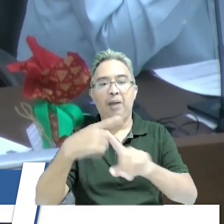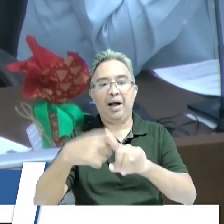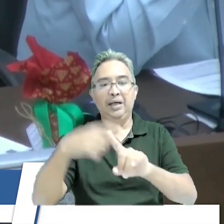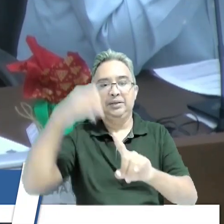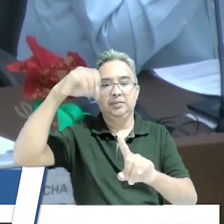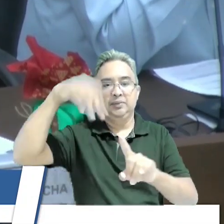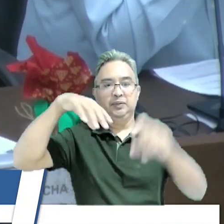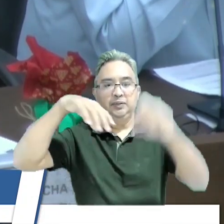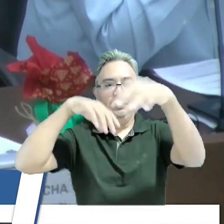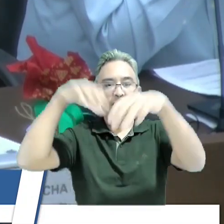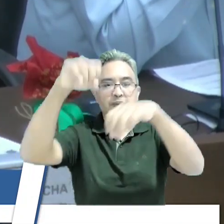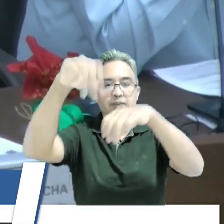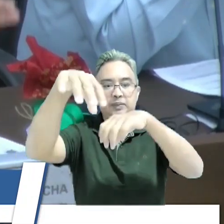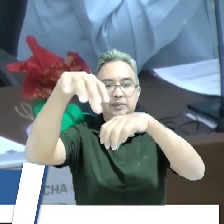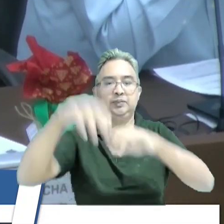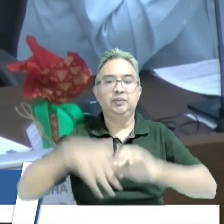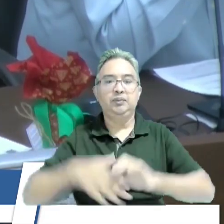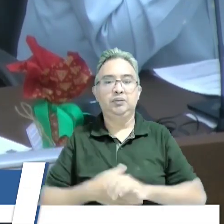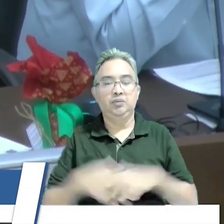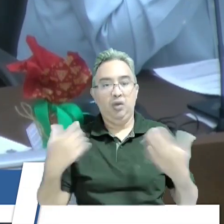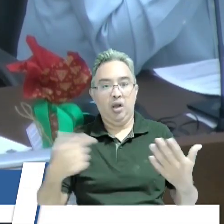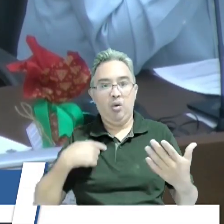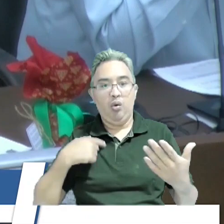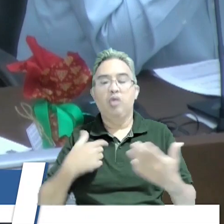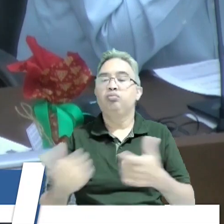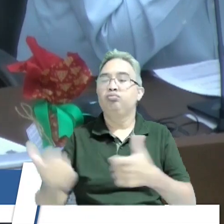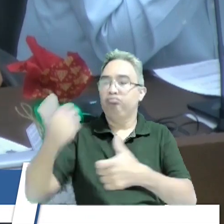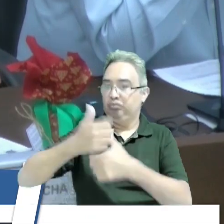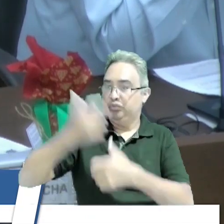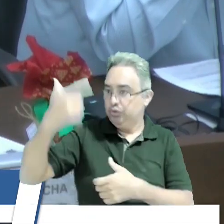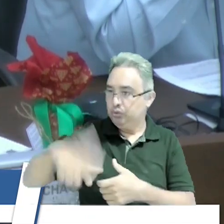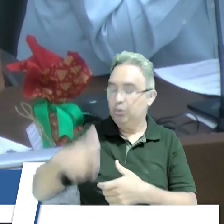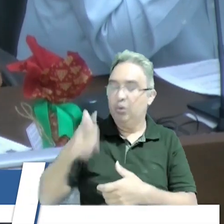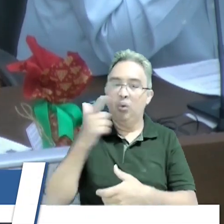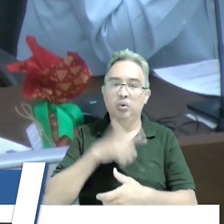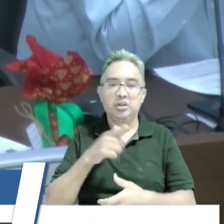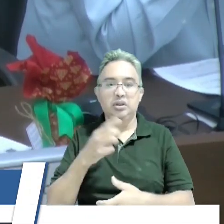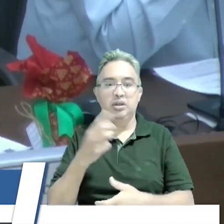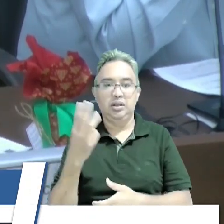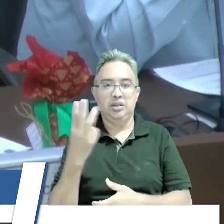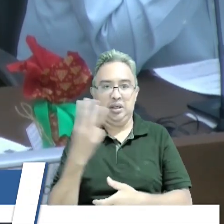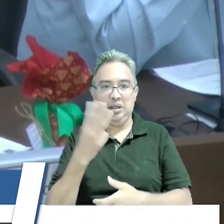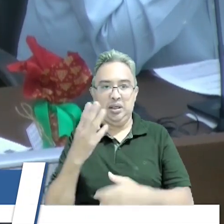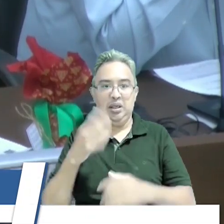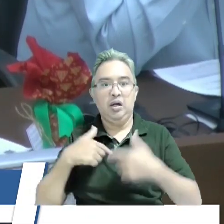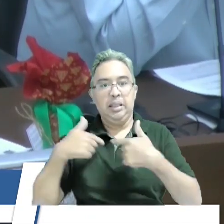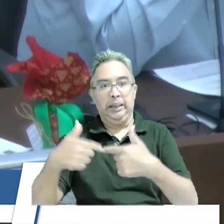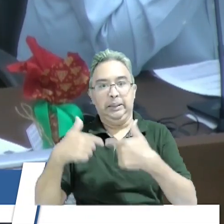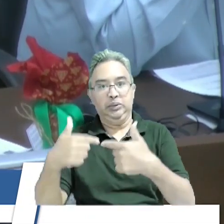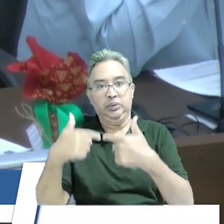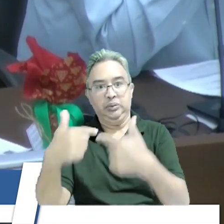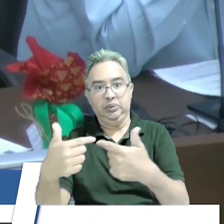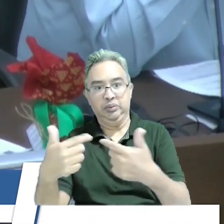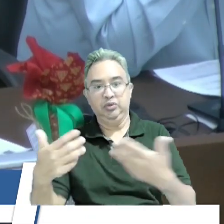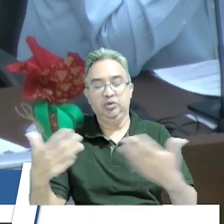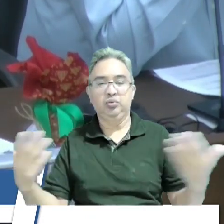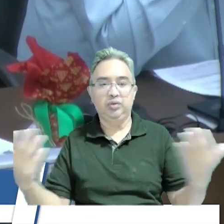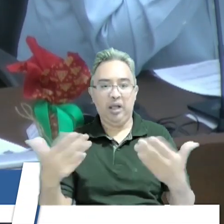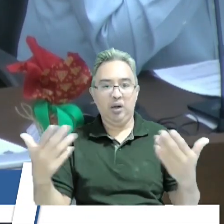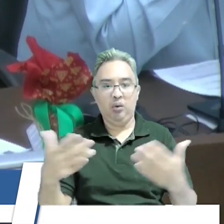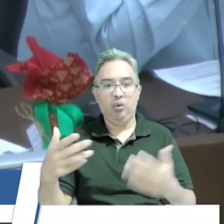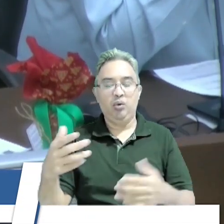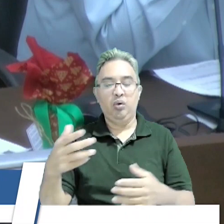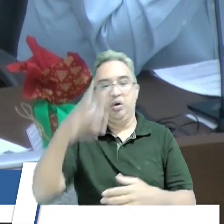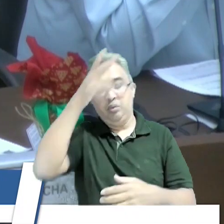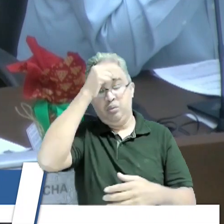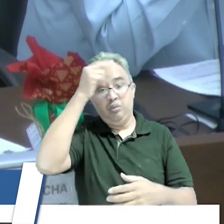Então, fui reeleito, terceiro mandato, mais 2 anos de luta, e agora o prefeito anuncia